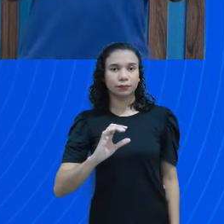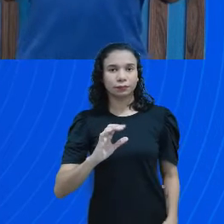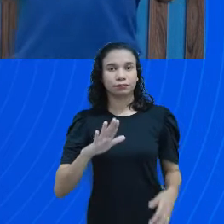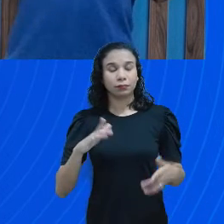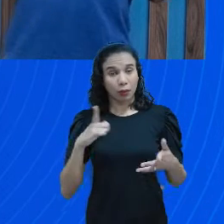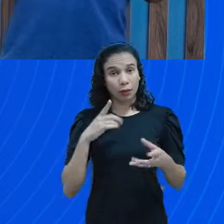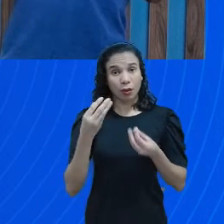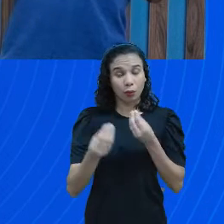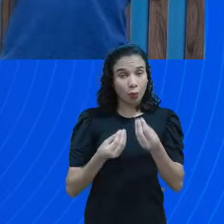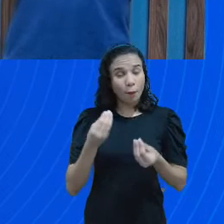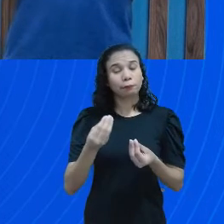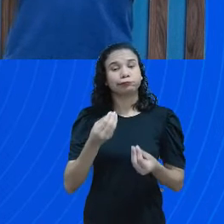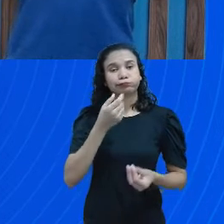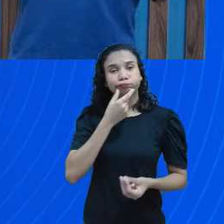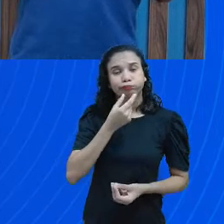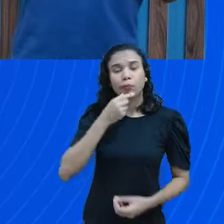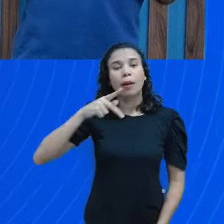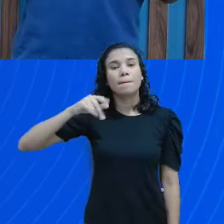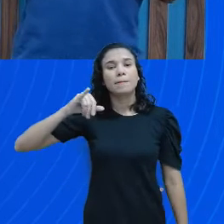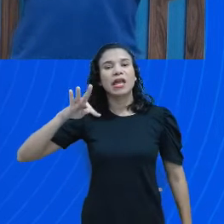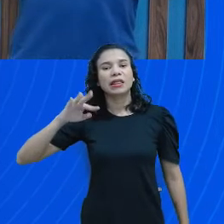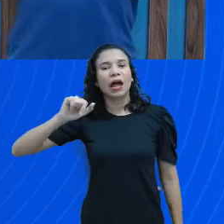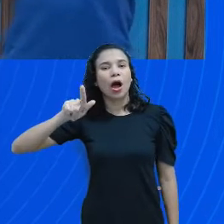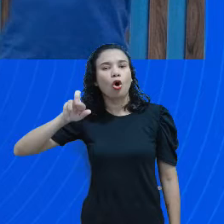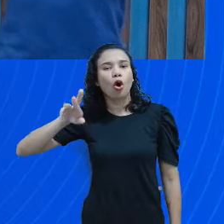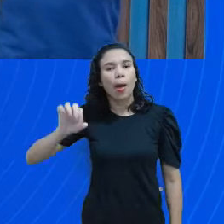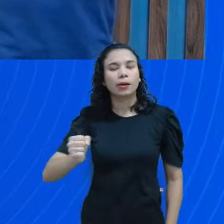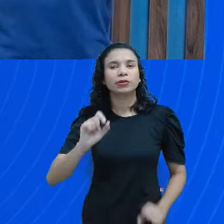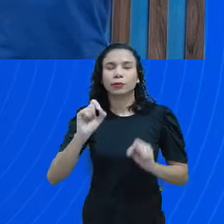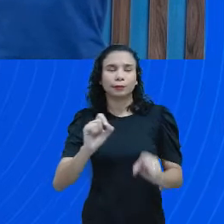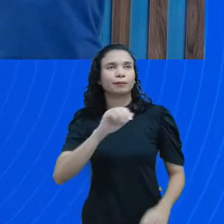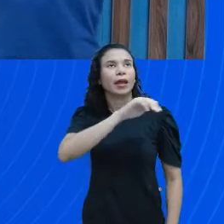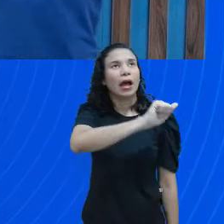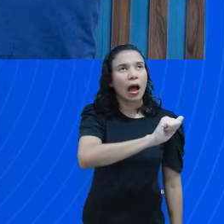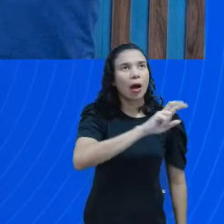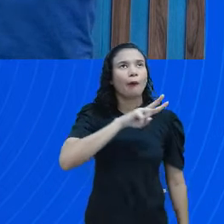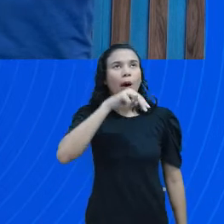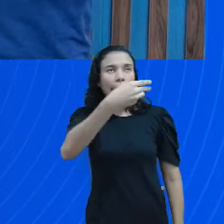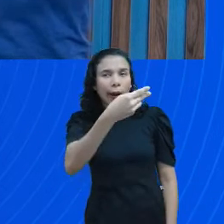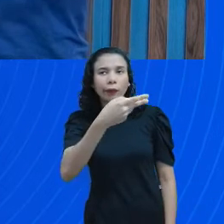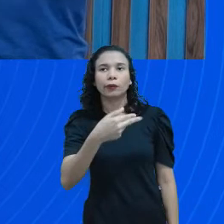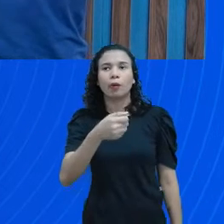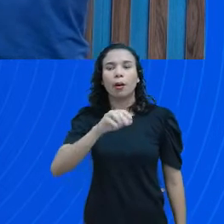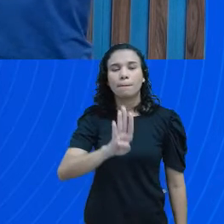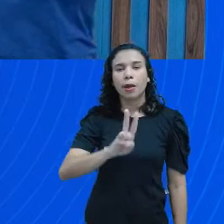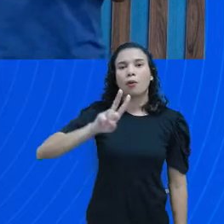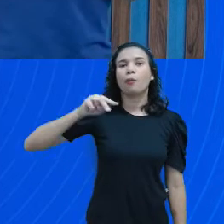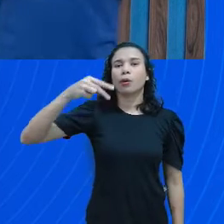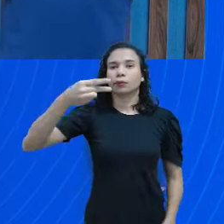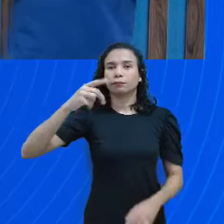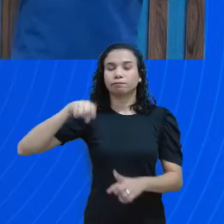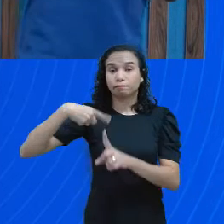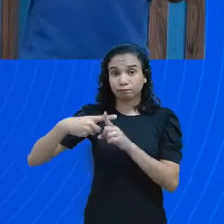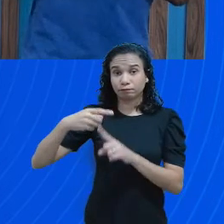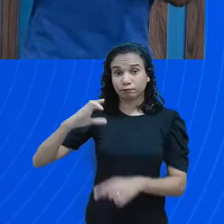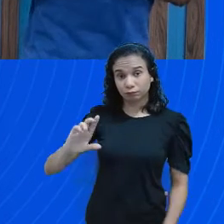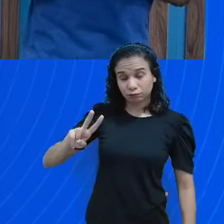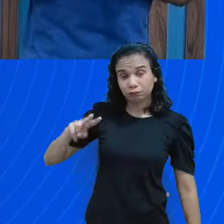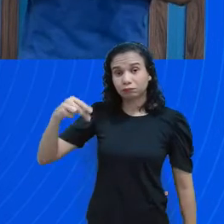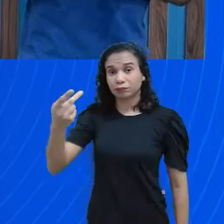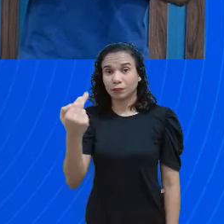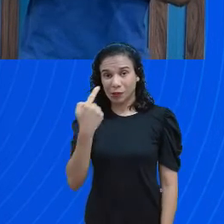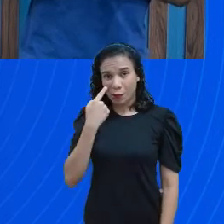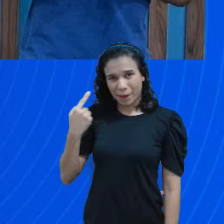E aí o Pitágoras é esses ladozinhos em si, ó. A ao quadrado mais, é igual a B ao quadrado mais C ao quadrado, do mesmo jeito que o